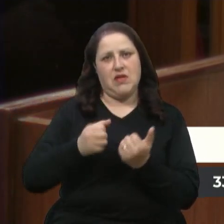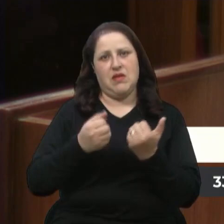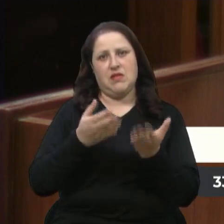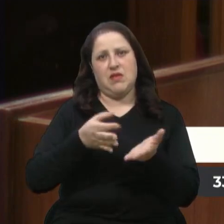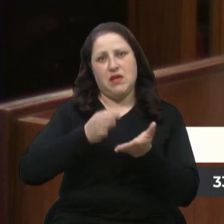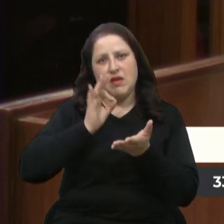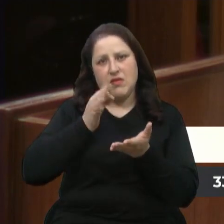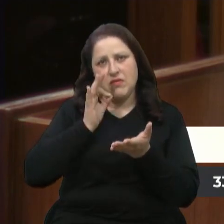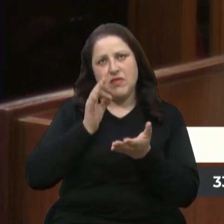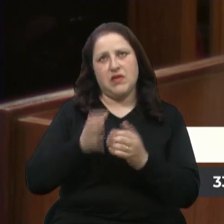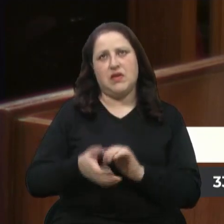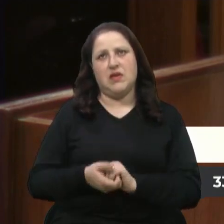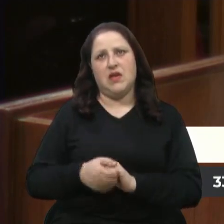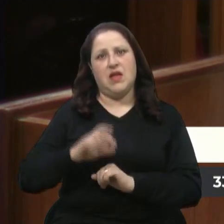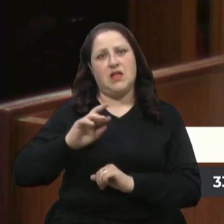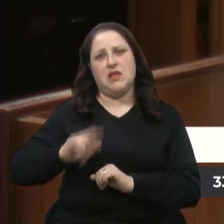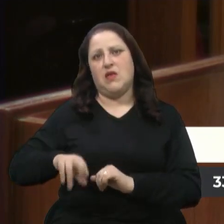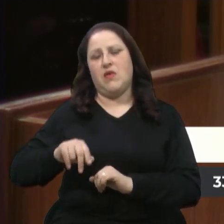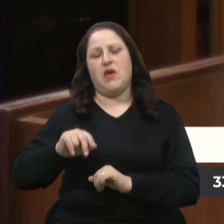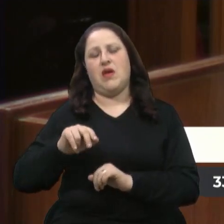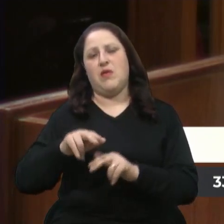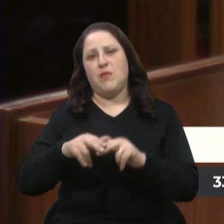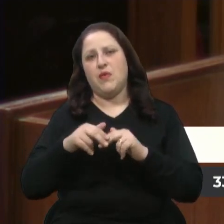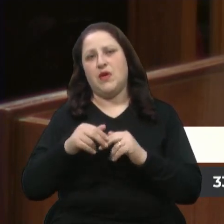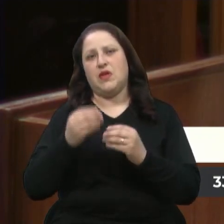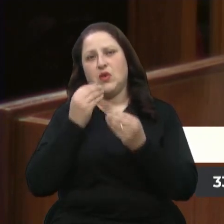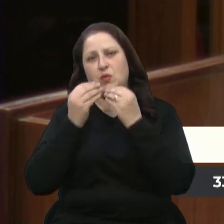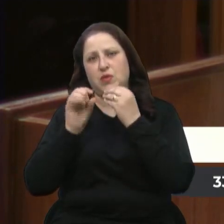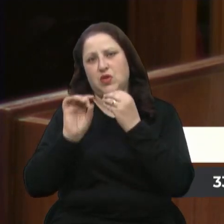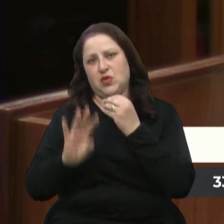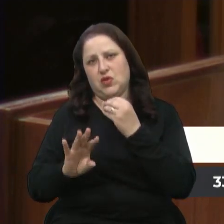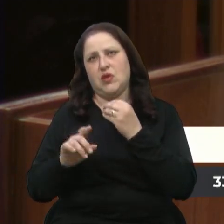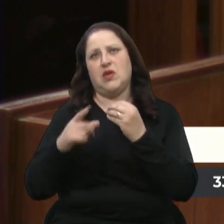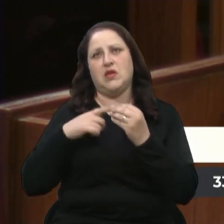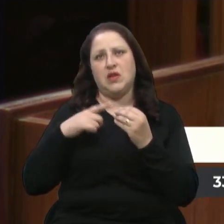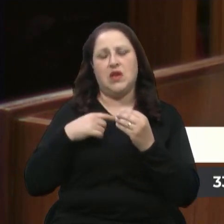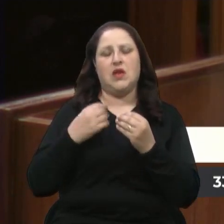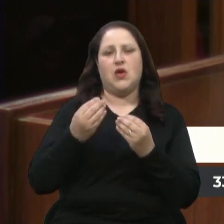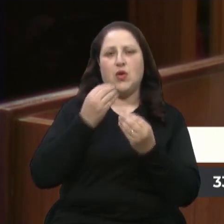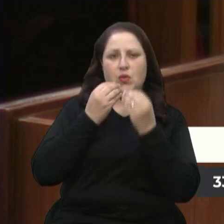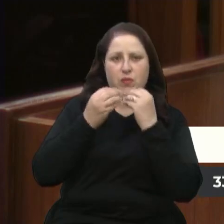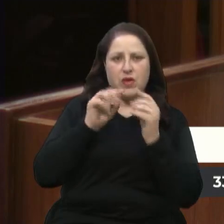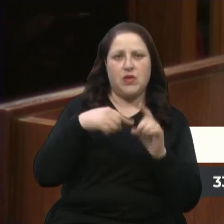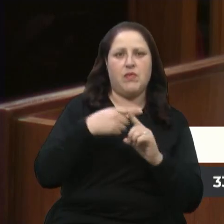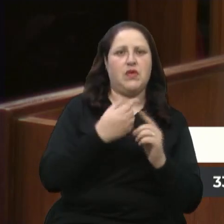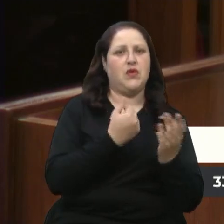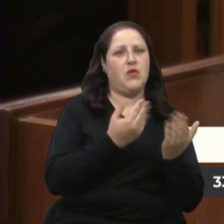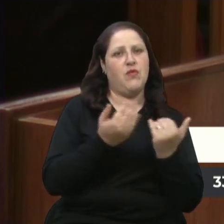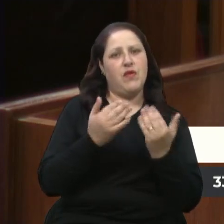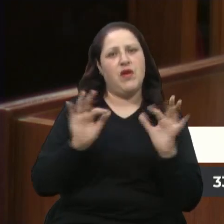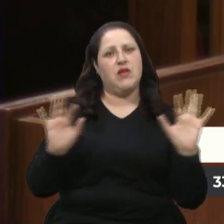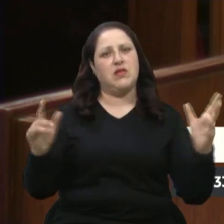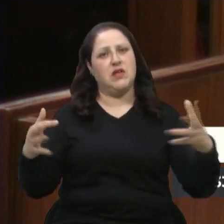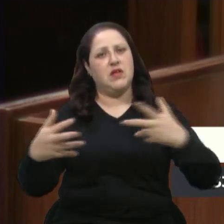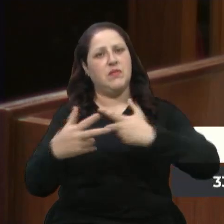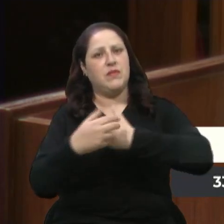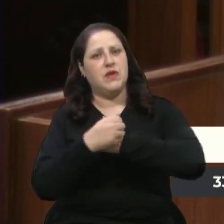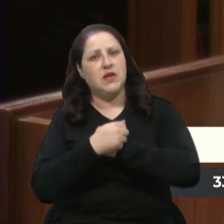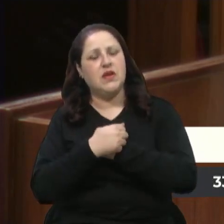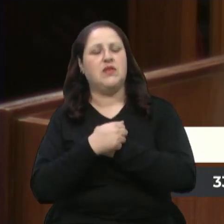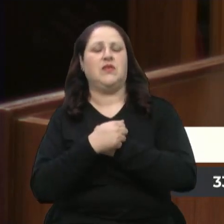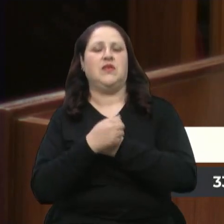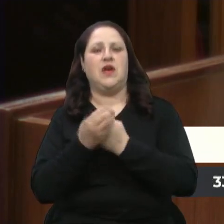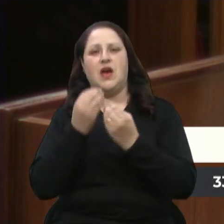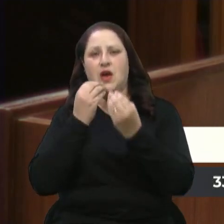manhã, e não é a comida pela comida, é a comida com conversa, é a comida com acolhimento, é a comida,